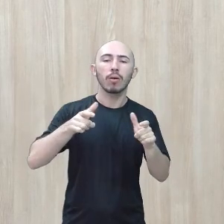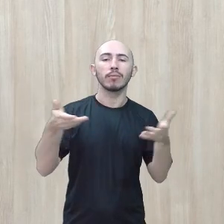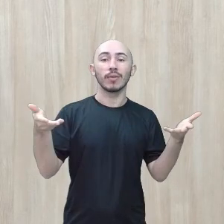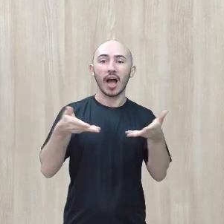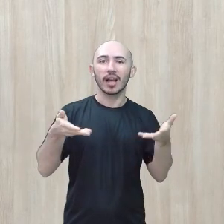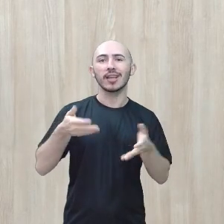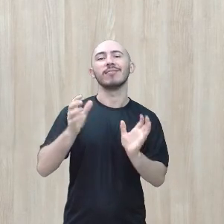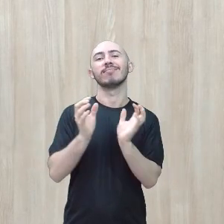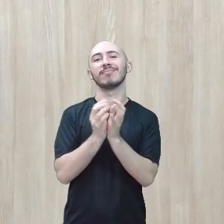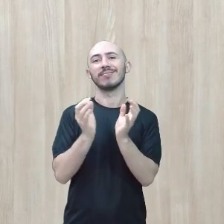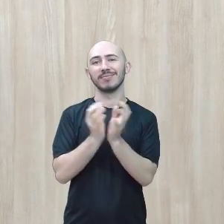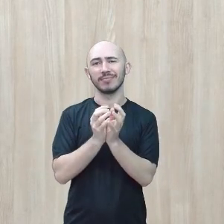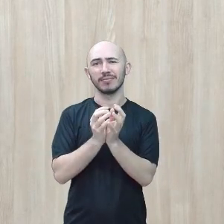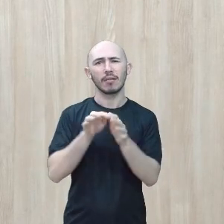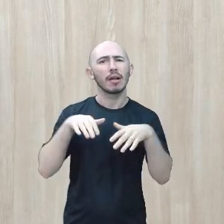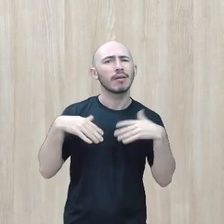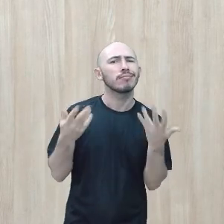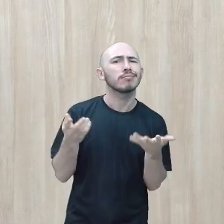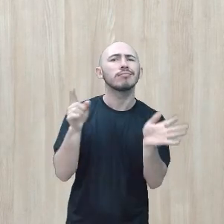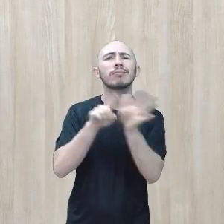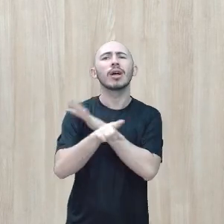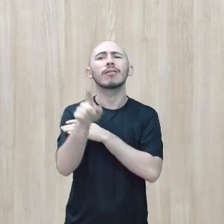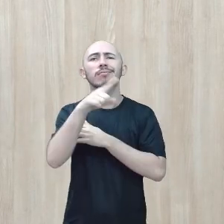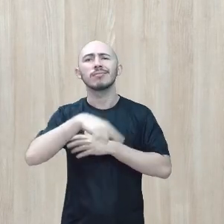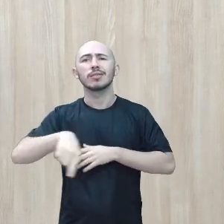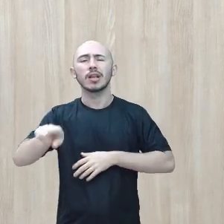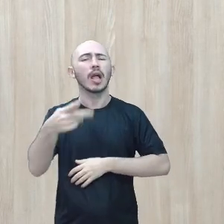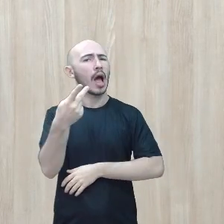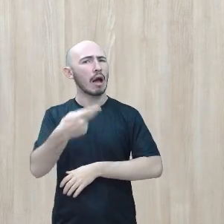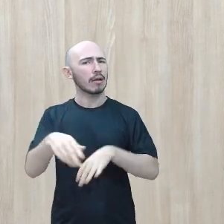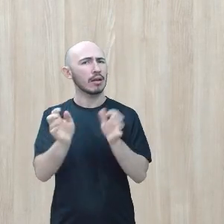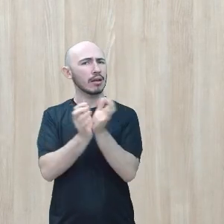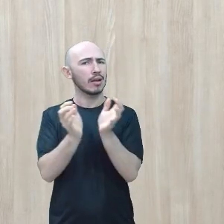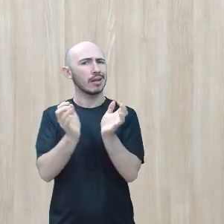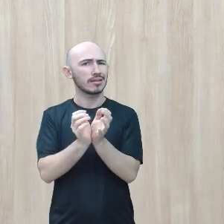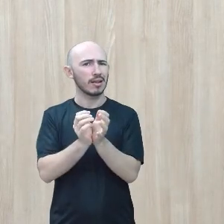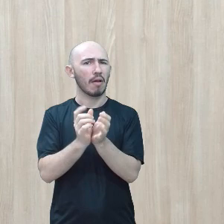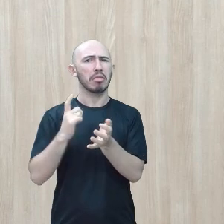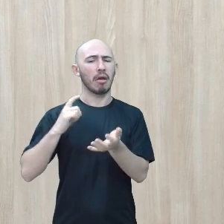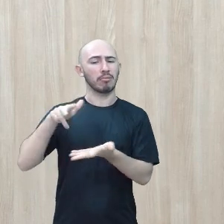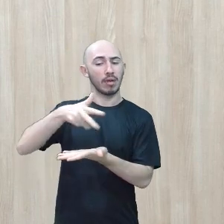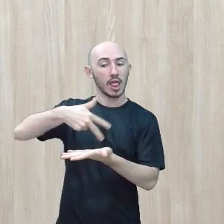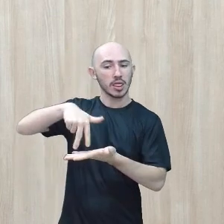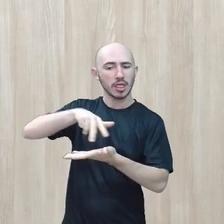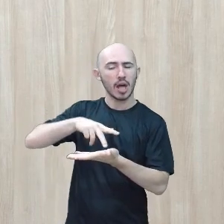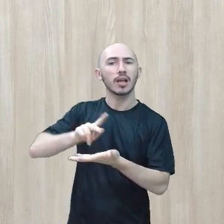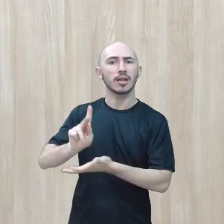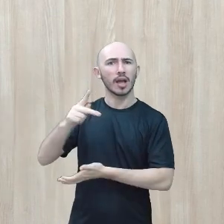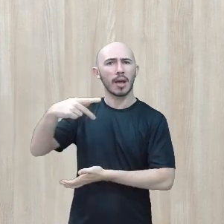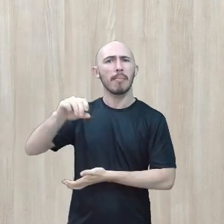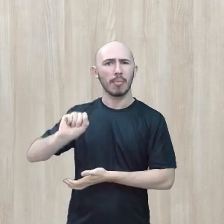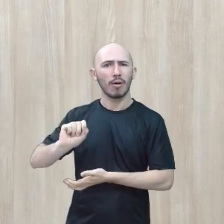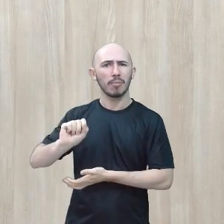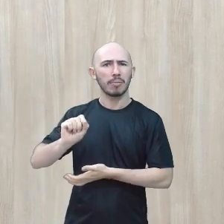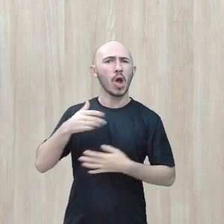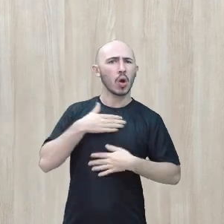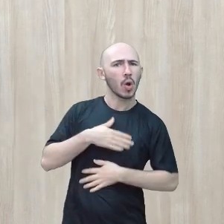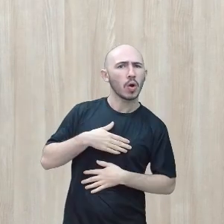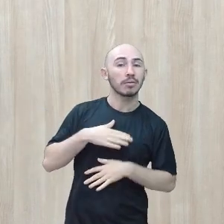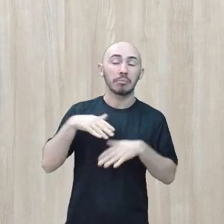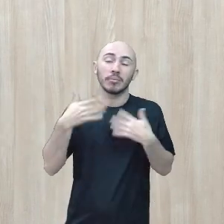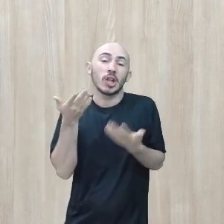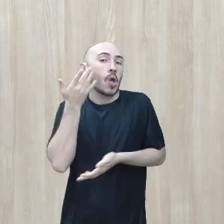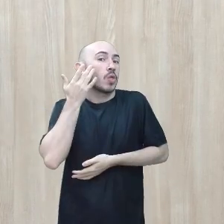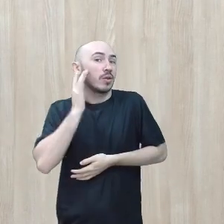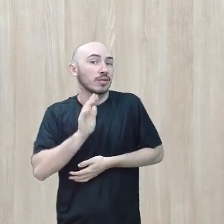é aqui em Recife. Será que o pessoal aqui em Recife, eles dançam K-pop, eles curtem K-pop? Não sei.